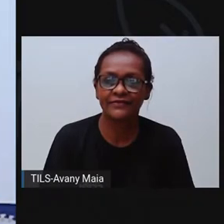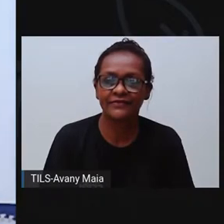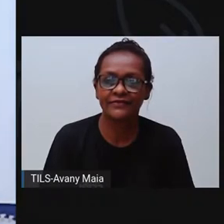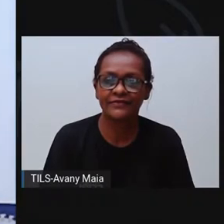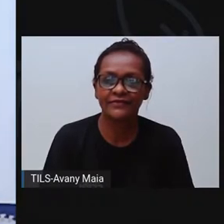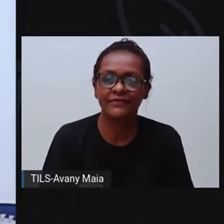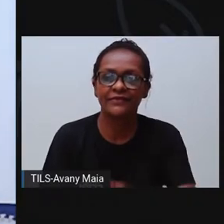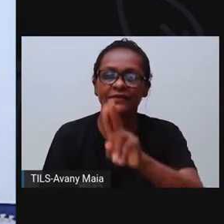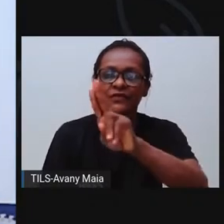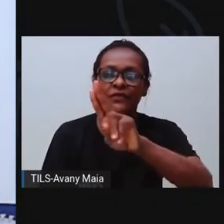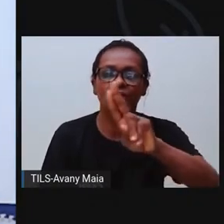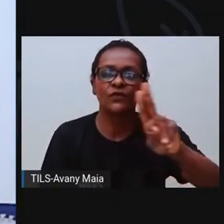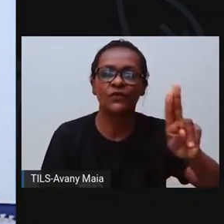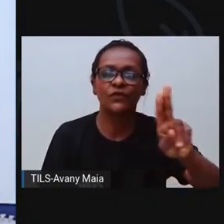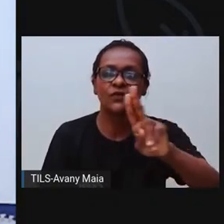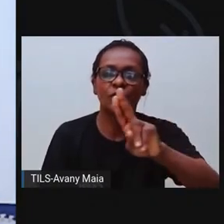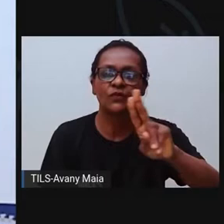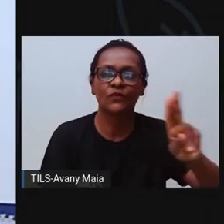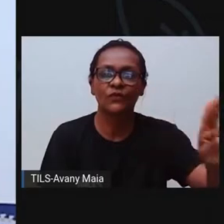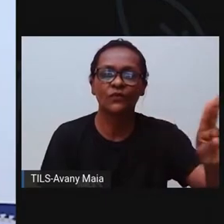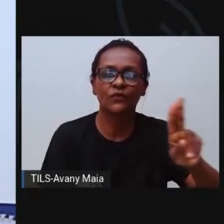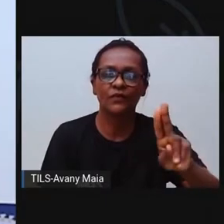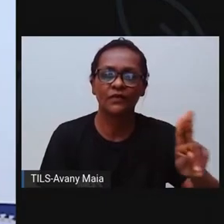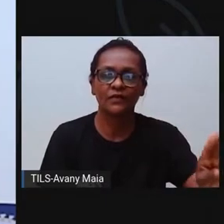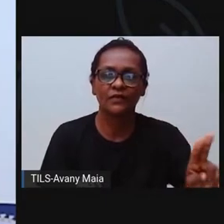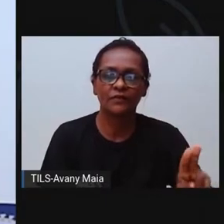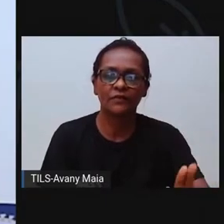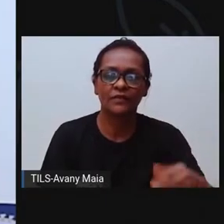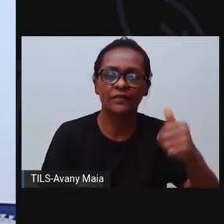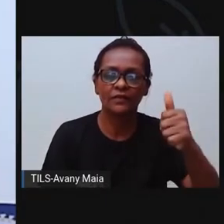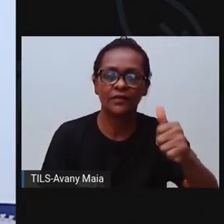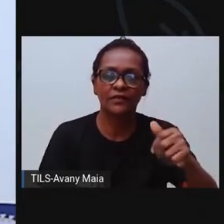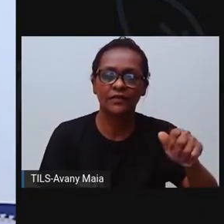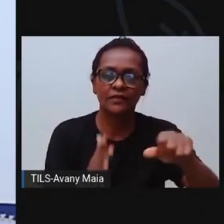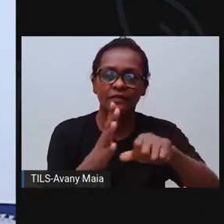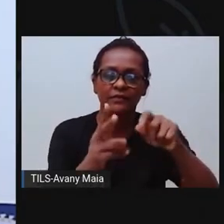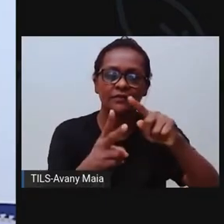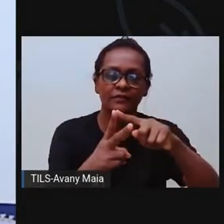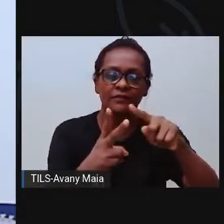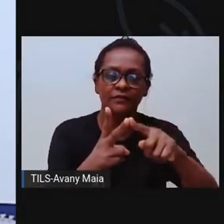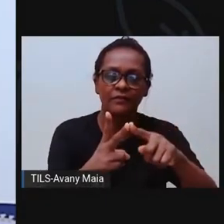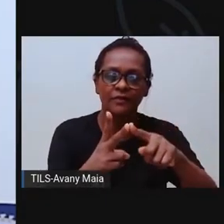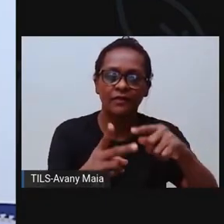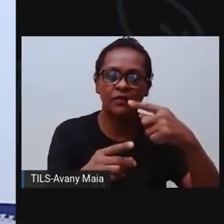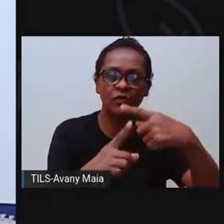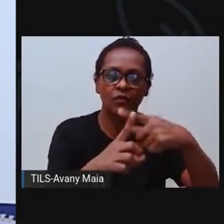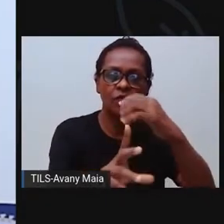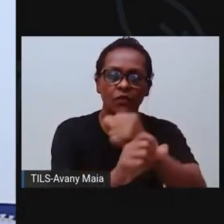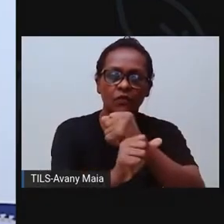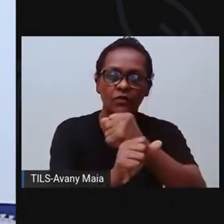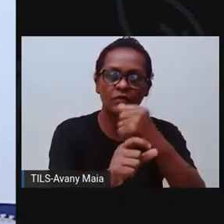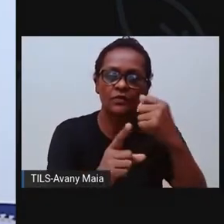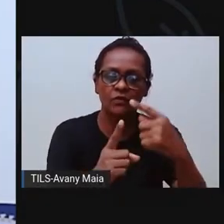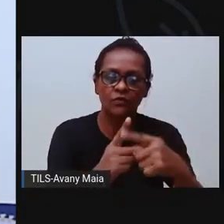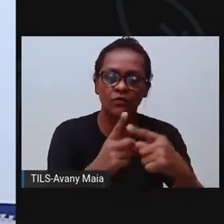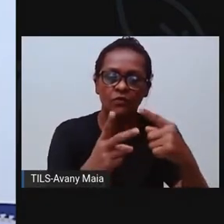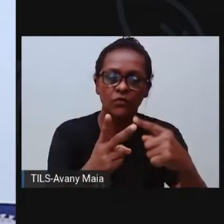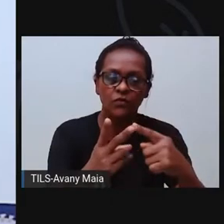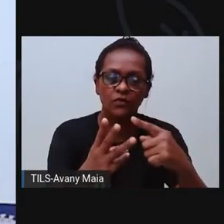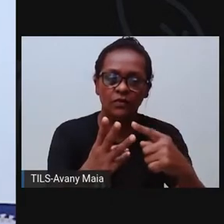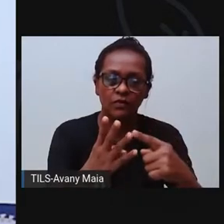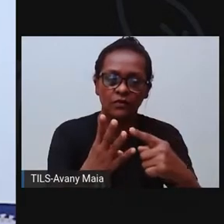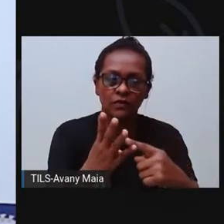O nome da segunda era Até 10. Conte até 10. O seu desafio